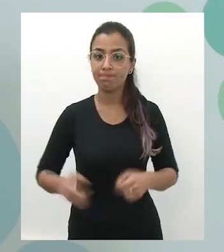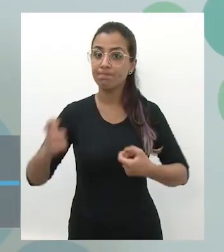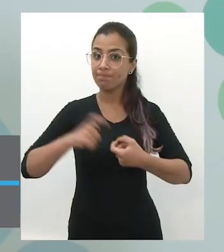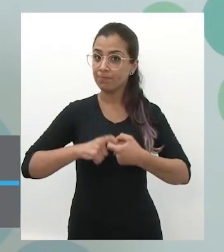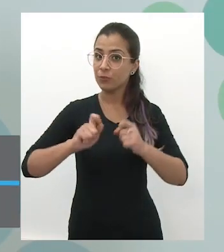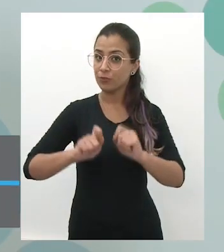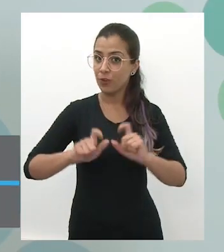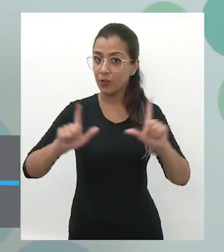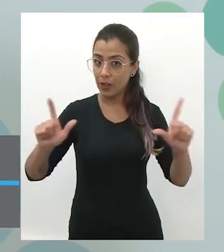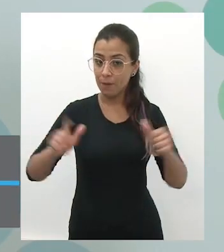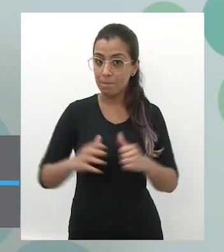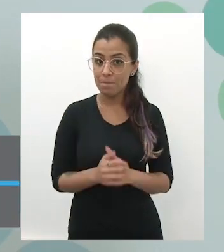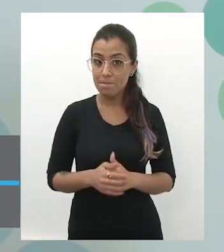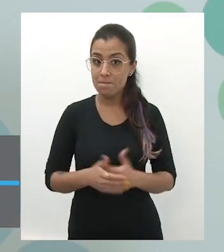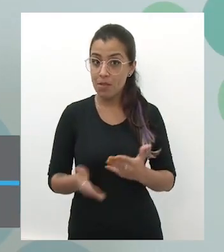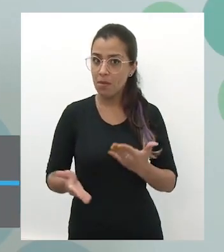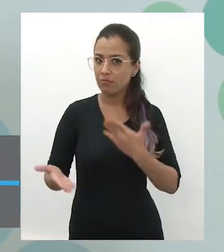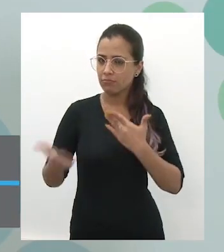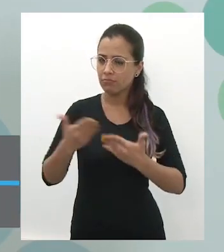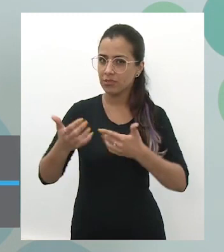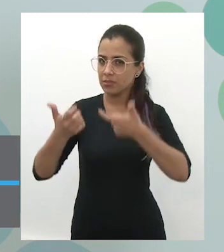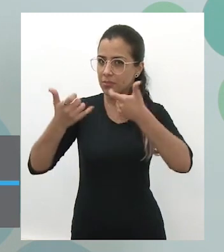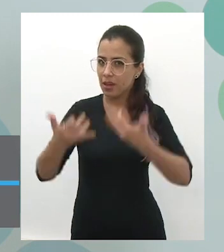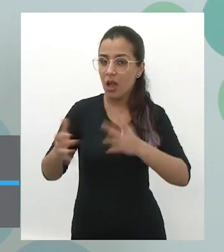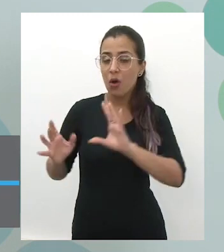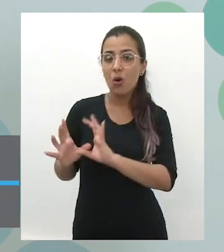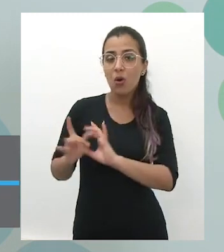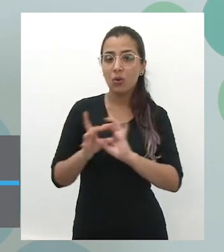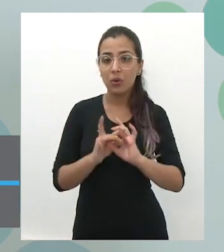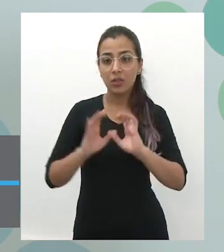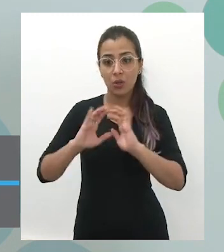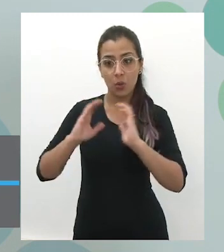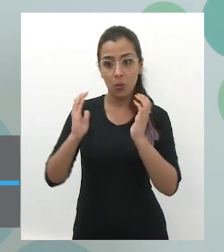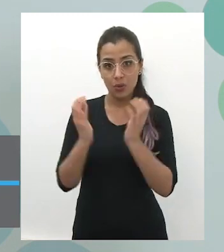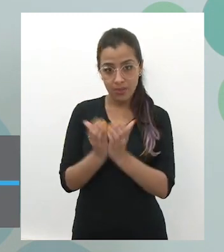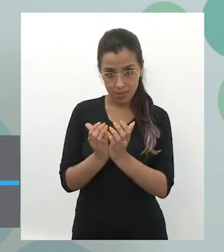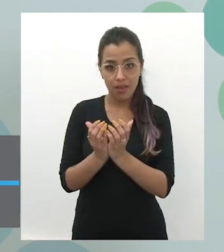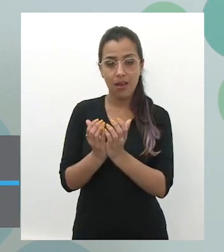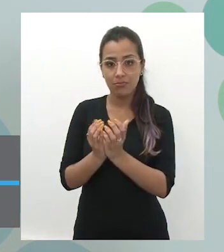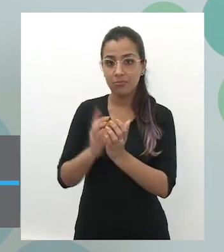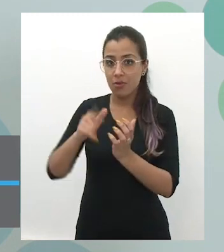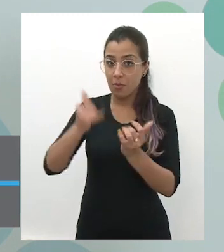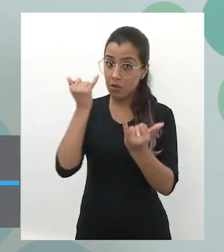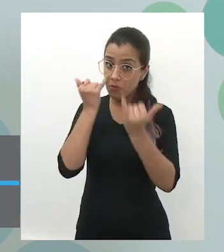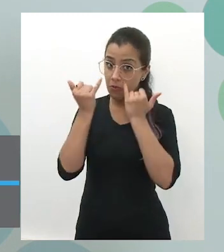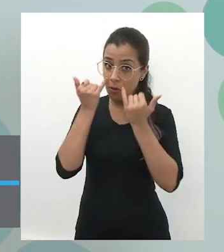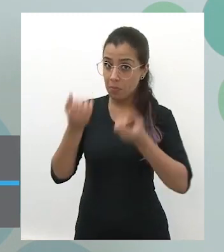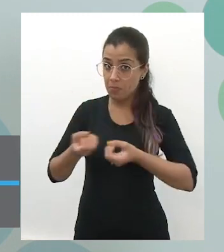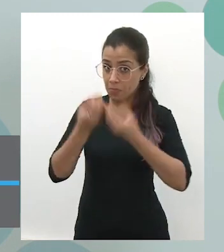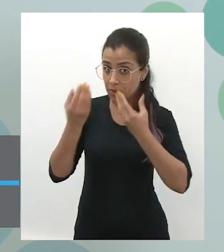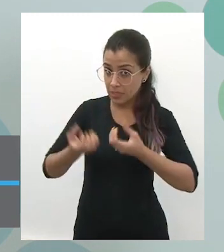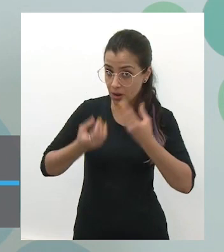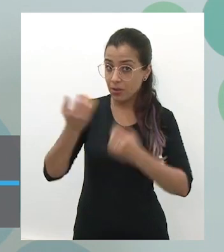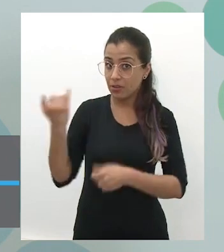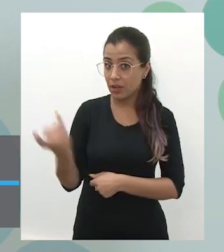Voltamos. Então, assim, para fazer aquela contextualização de comunidades gentílicas, que é uma informação importante.